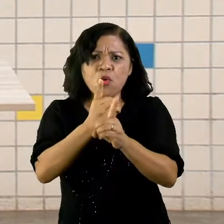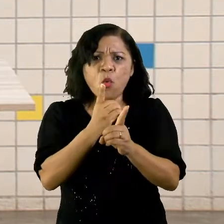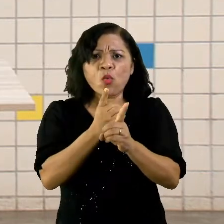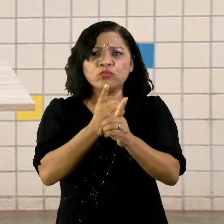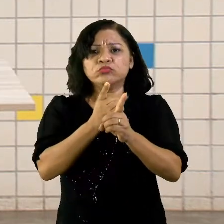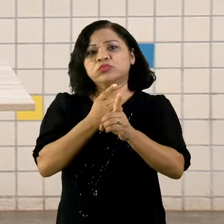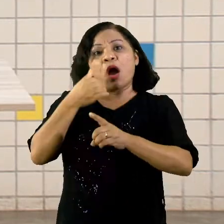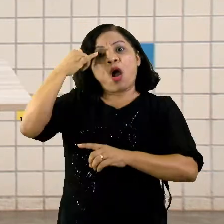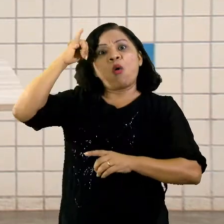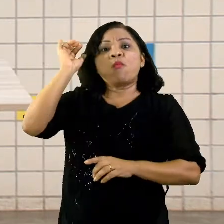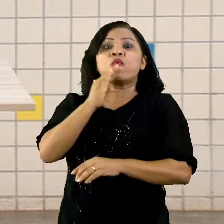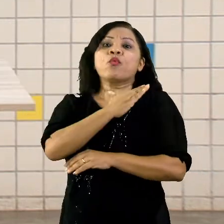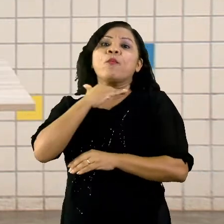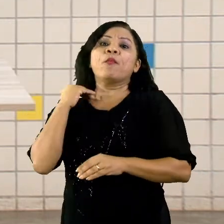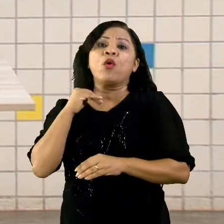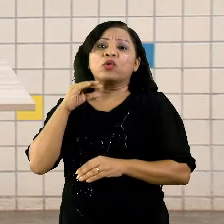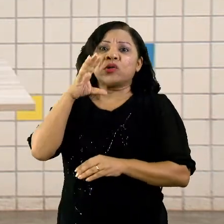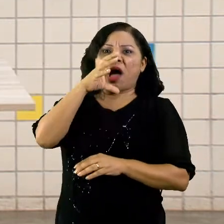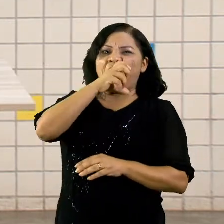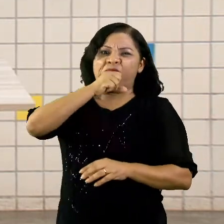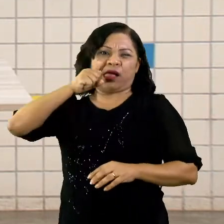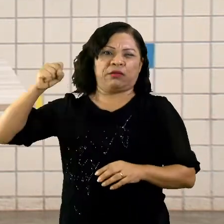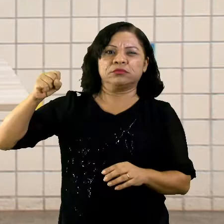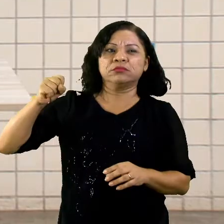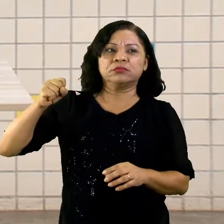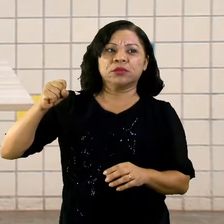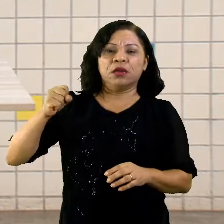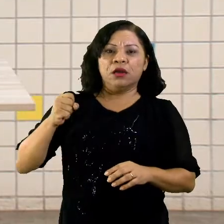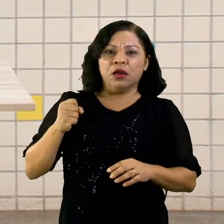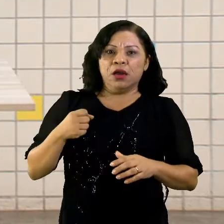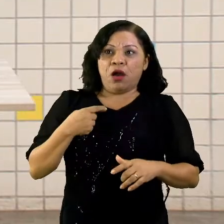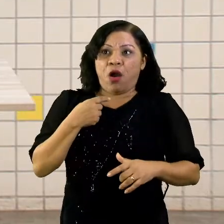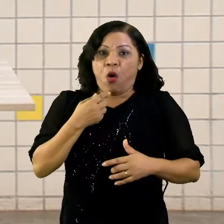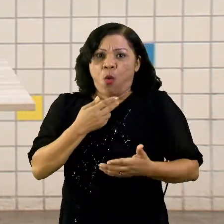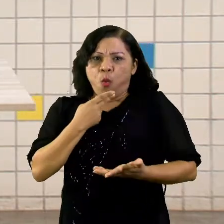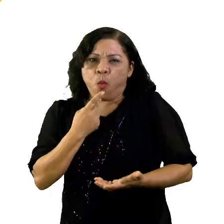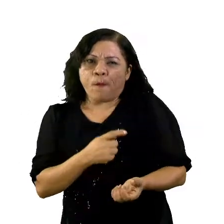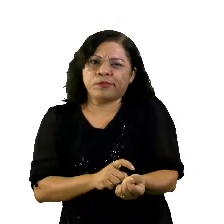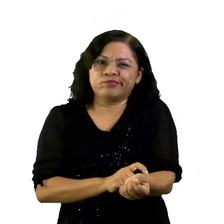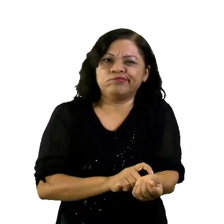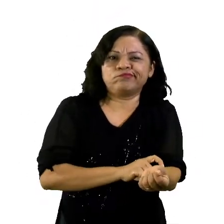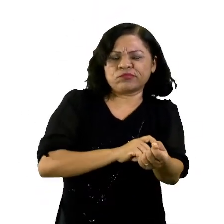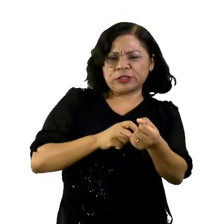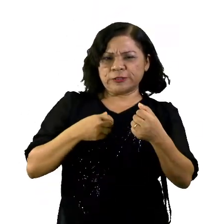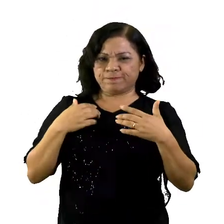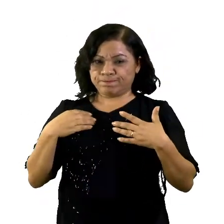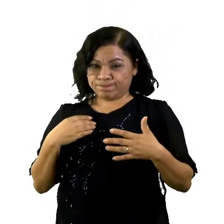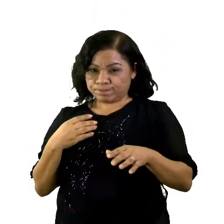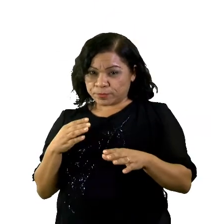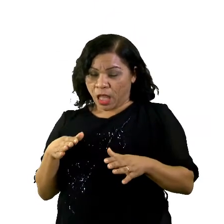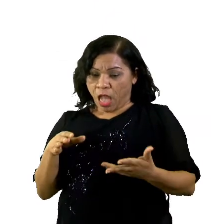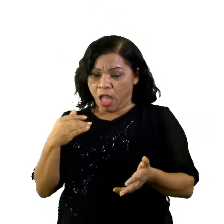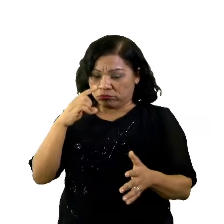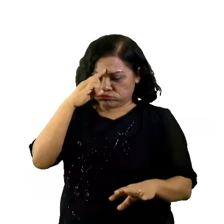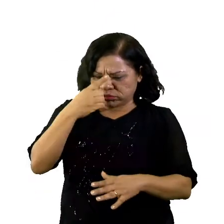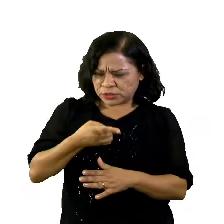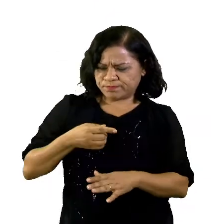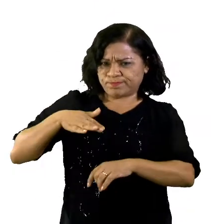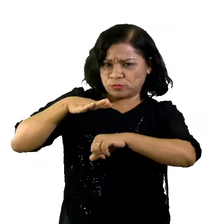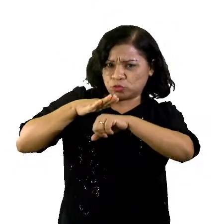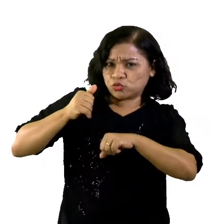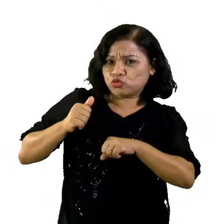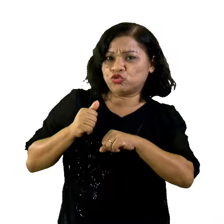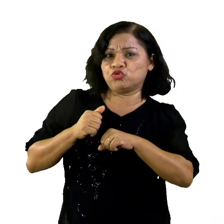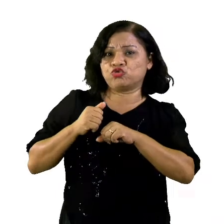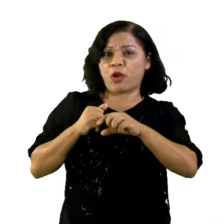a língua. Desesperado, o fazendeiro mandou chamar o pajé da tribo indígena